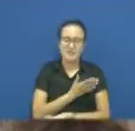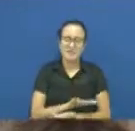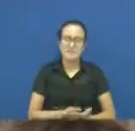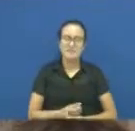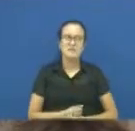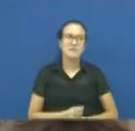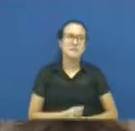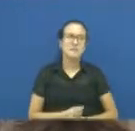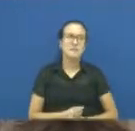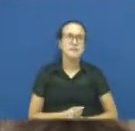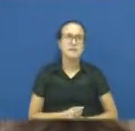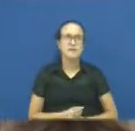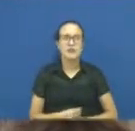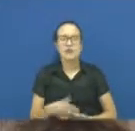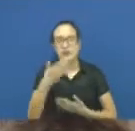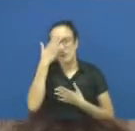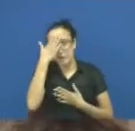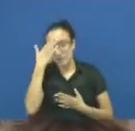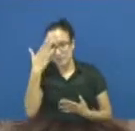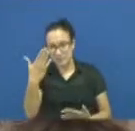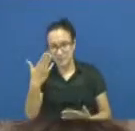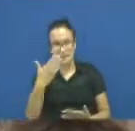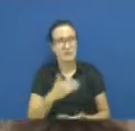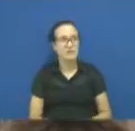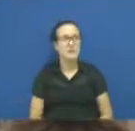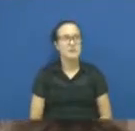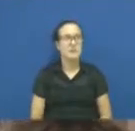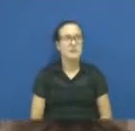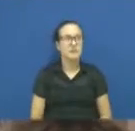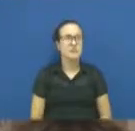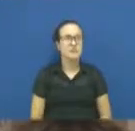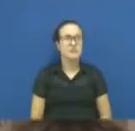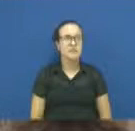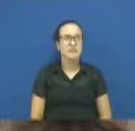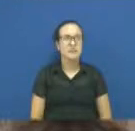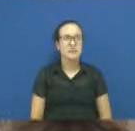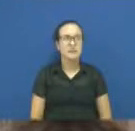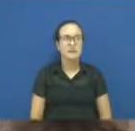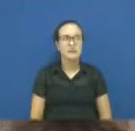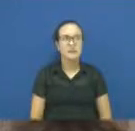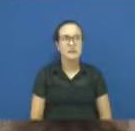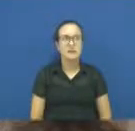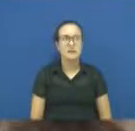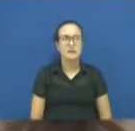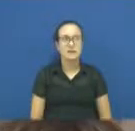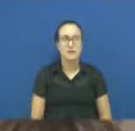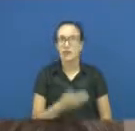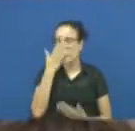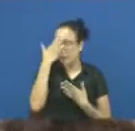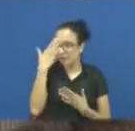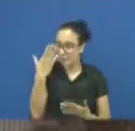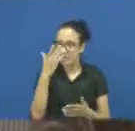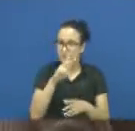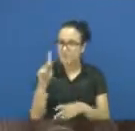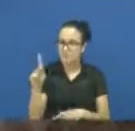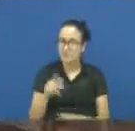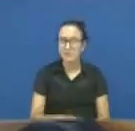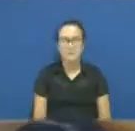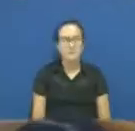Muito obrigado pela sua existência, seu Acácio, seja onde o senhor estiver, do lado do Senhor. Muito obrigado, senhor presidente.